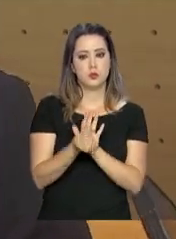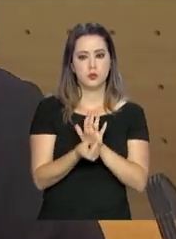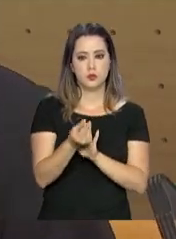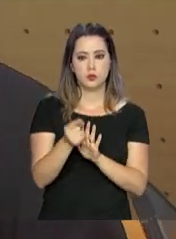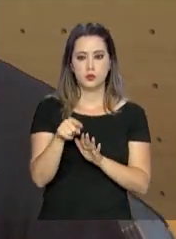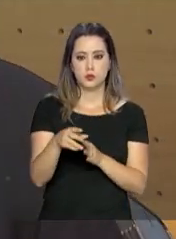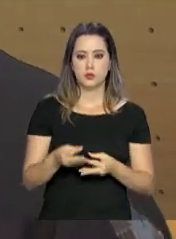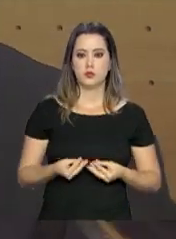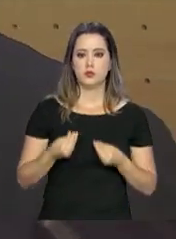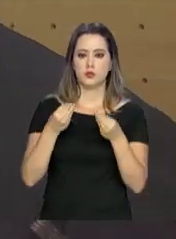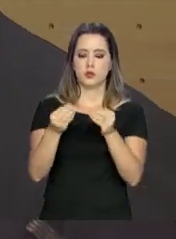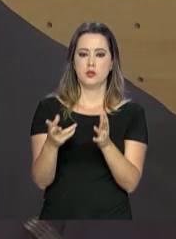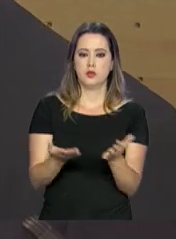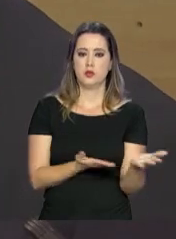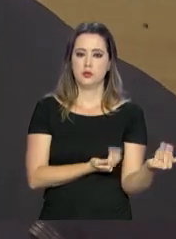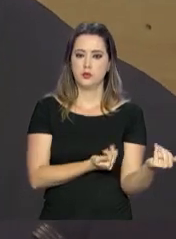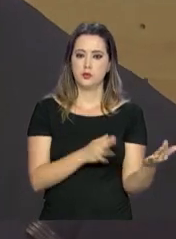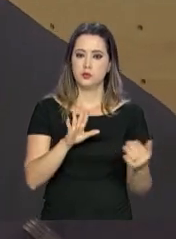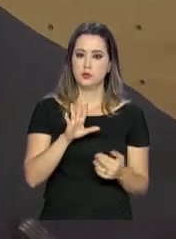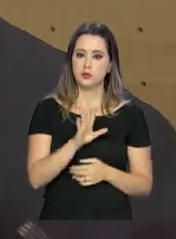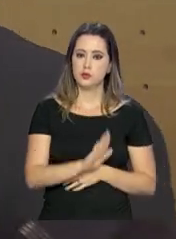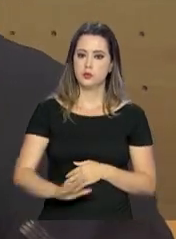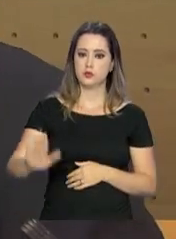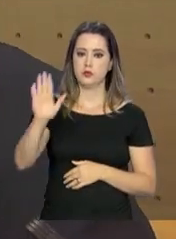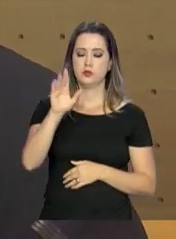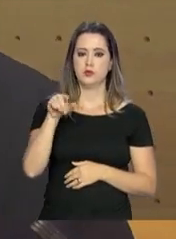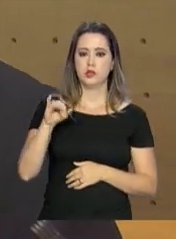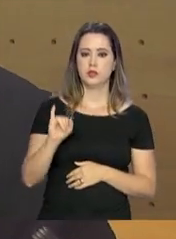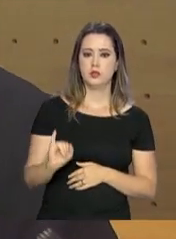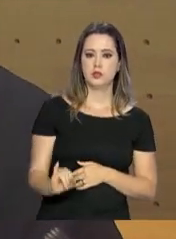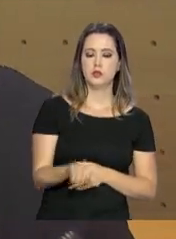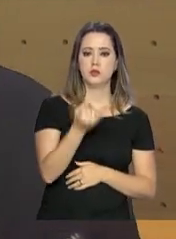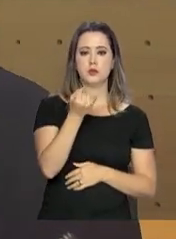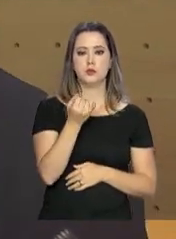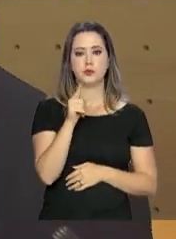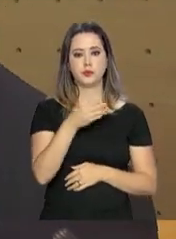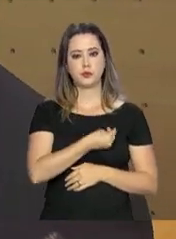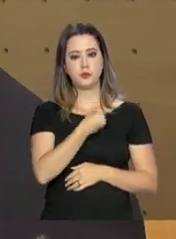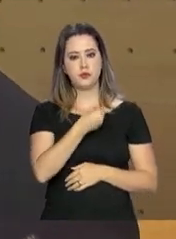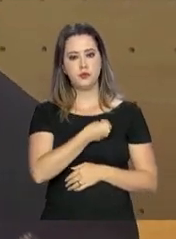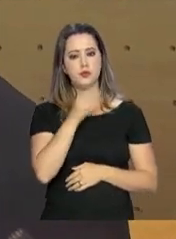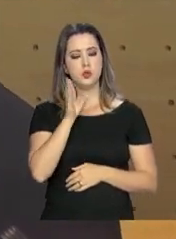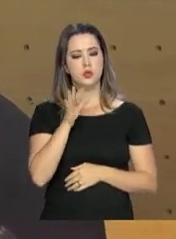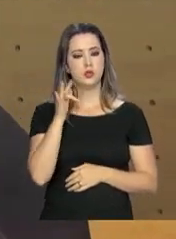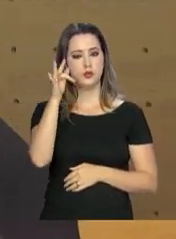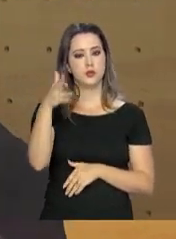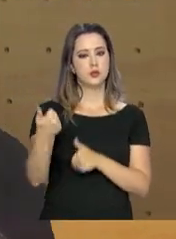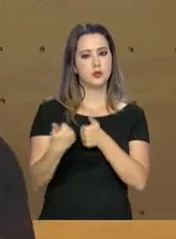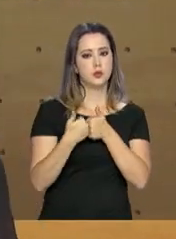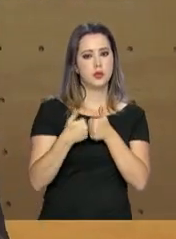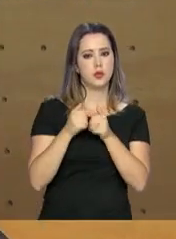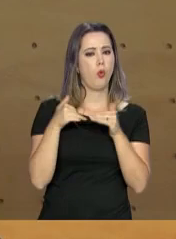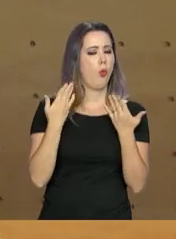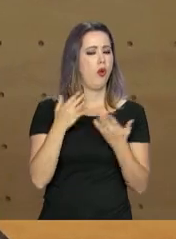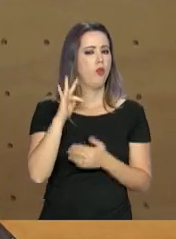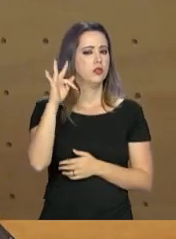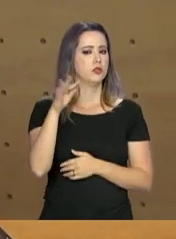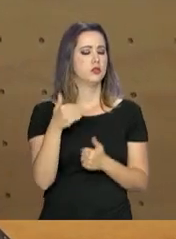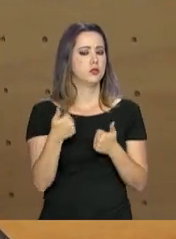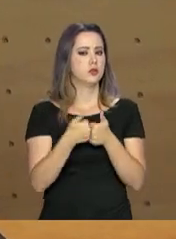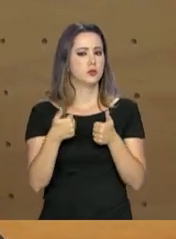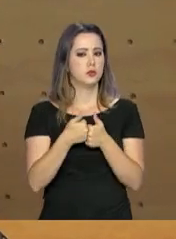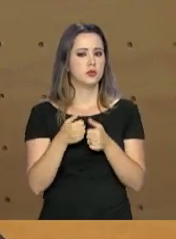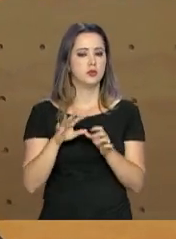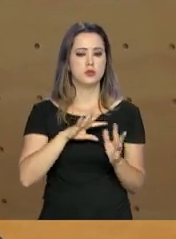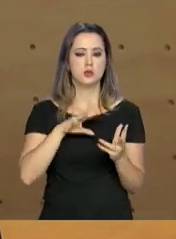para levar aos jovens de todo o brasil a oportunidade de viver já o futuro próximo qual é o futuro próximo o